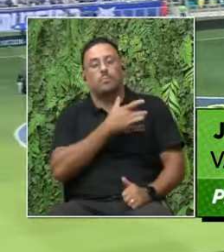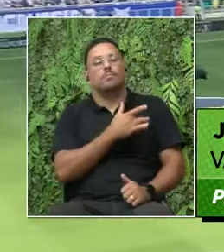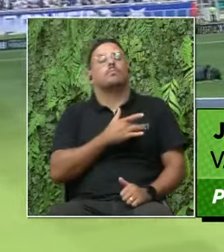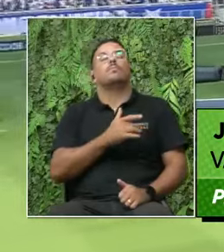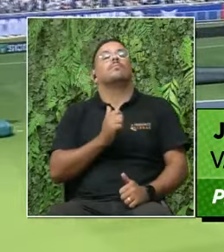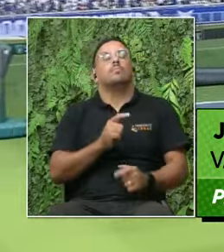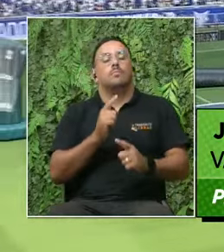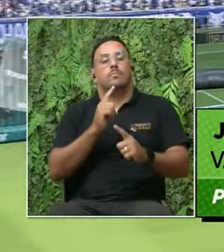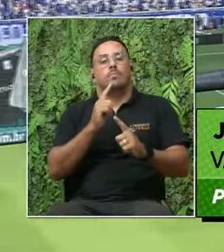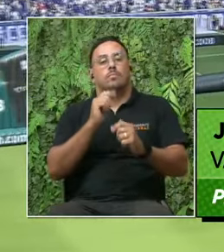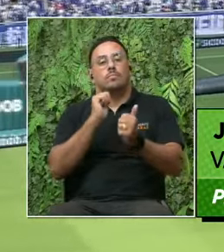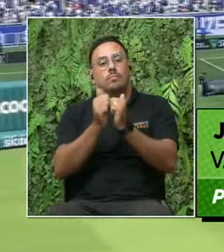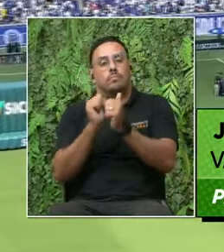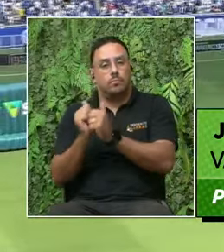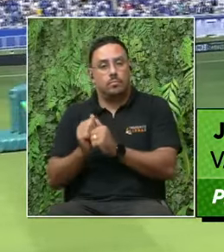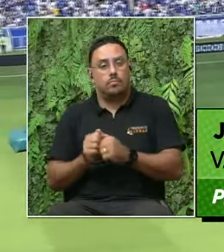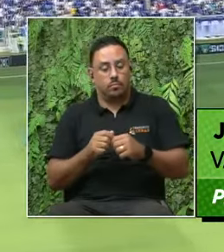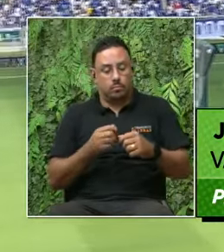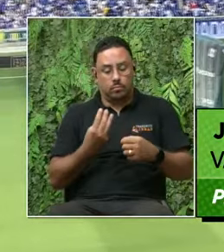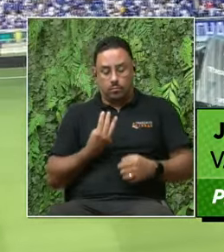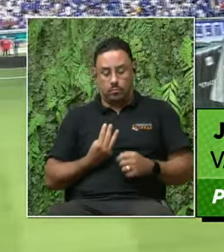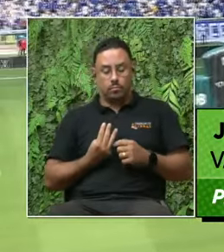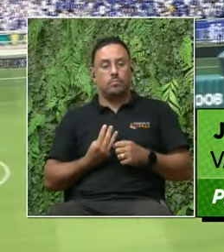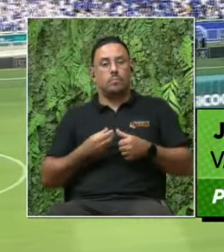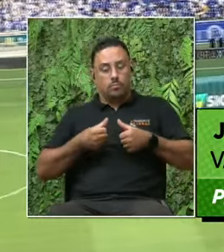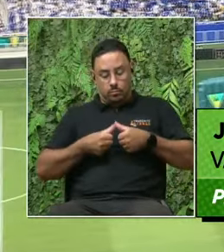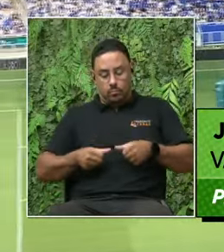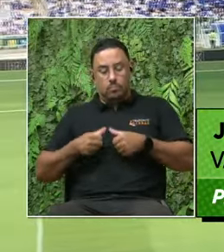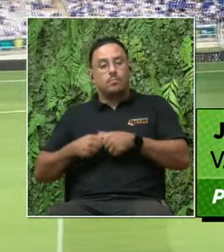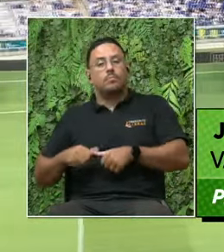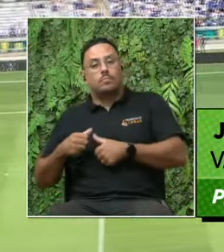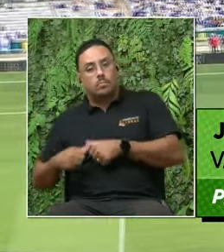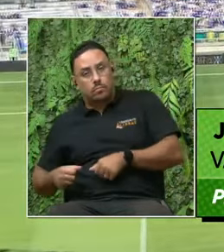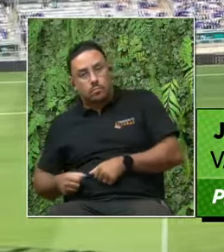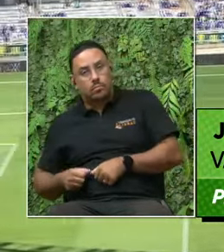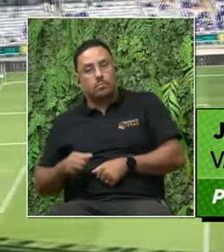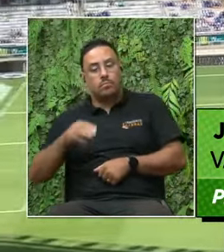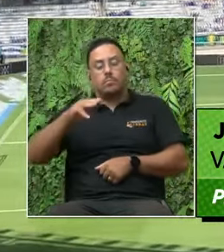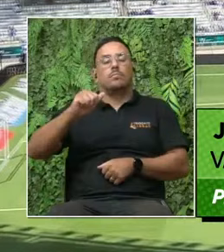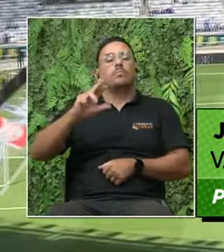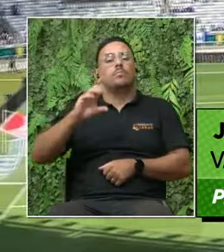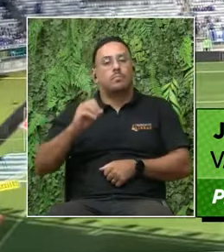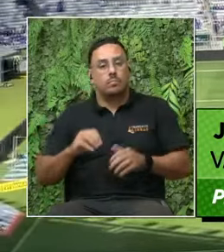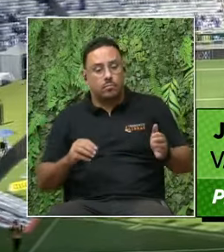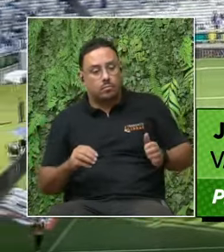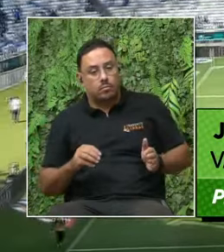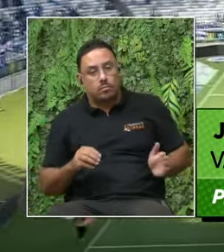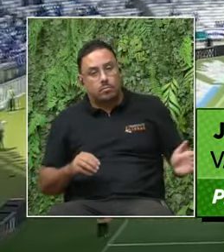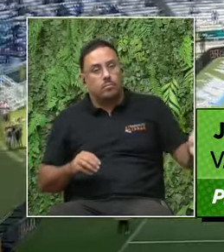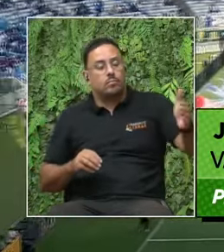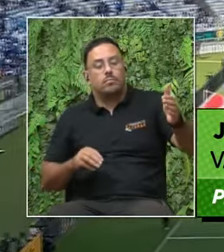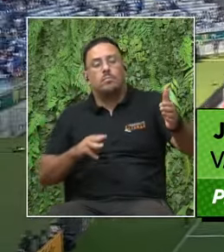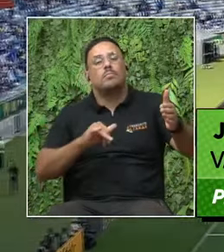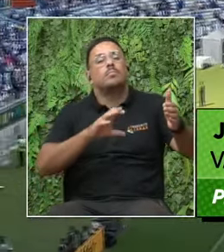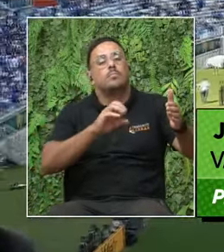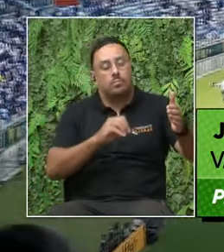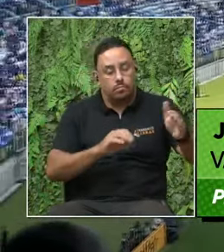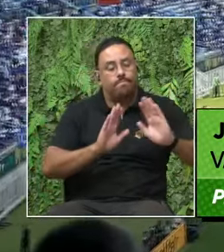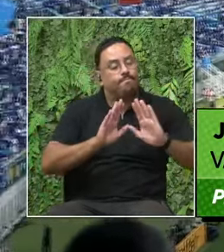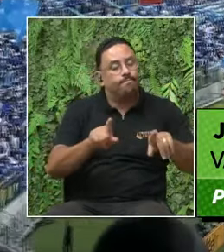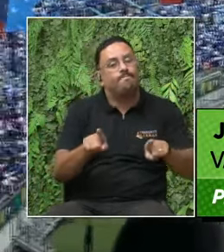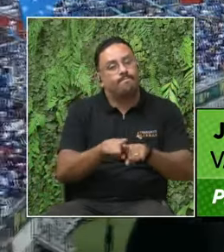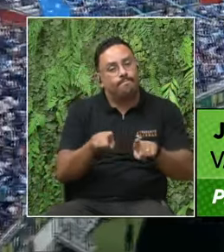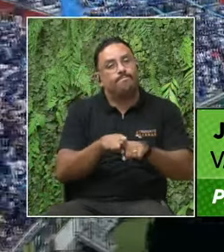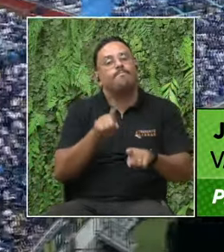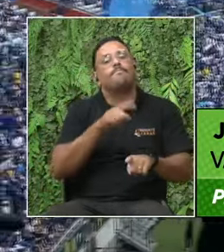jogar naquele famoso esquema com Três zagueiros também bem né com Marlon fazendo o zagueiro pelo lado esquerdo mas claro